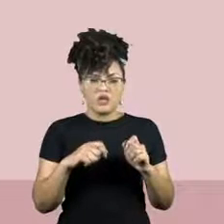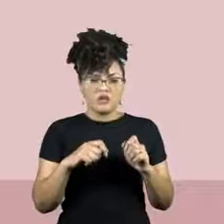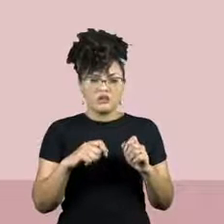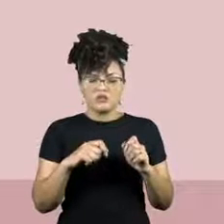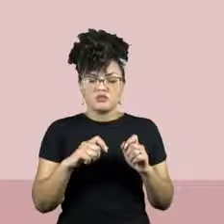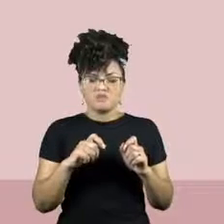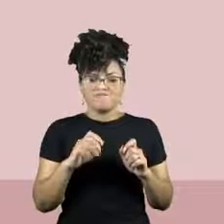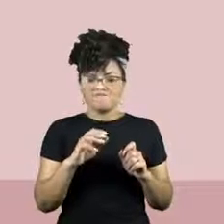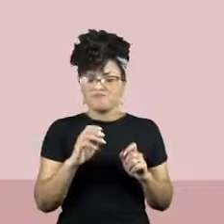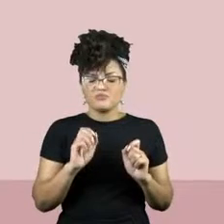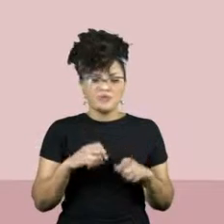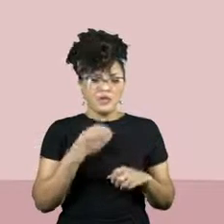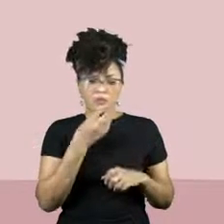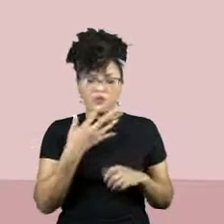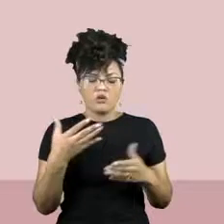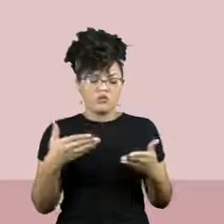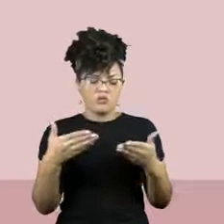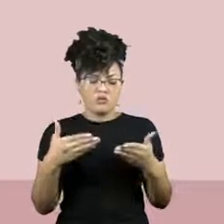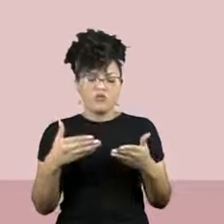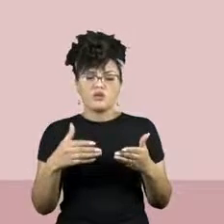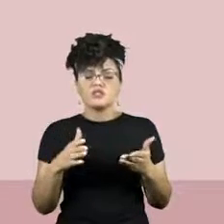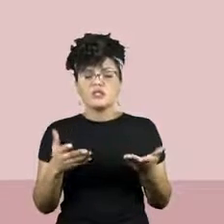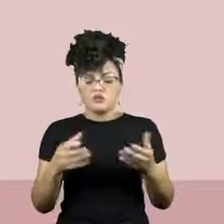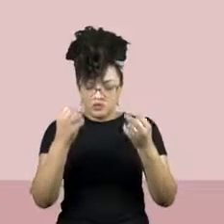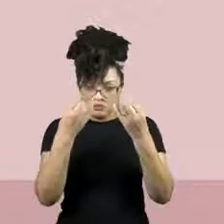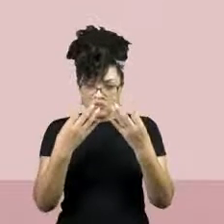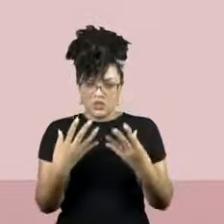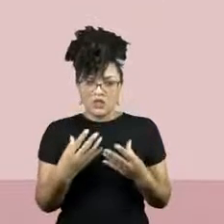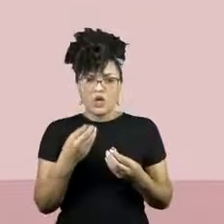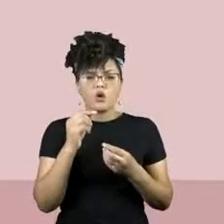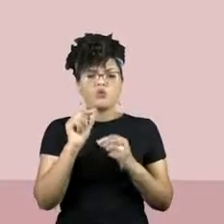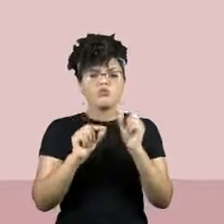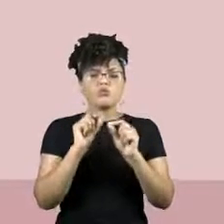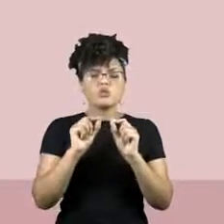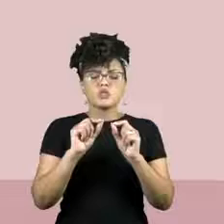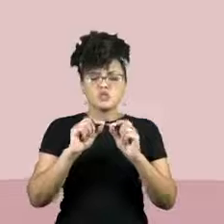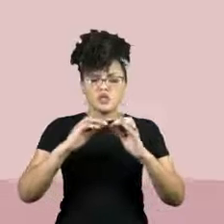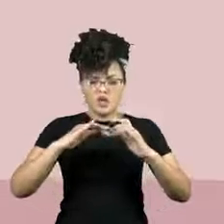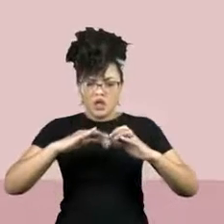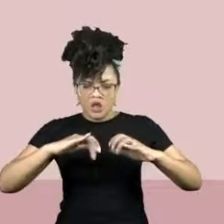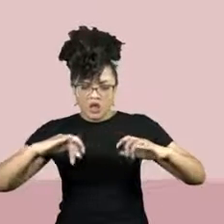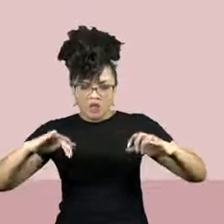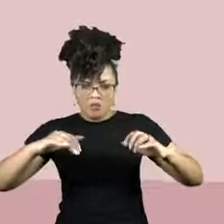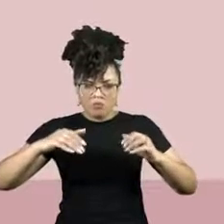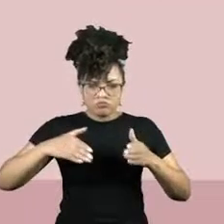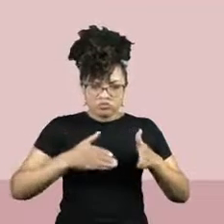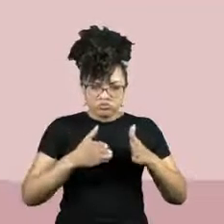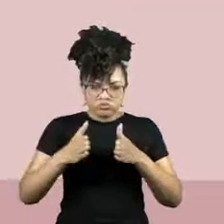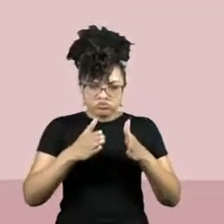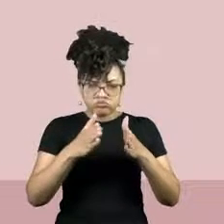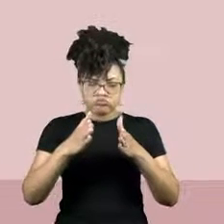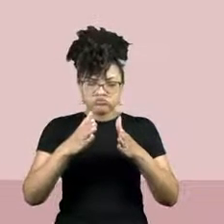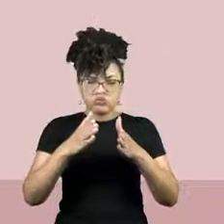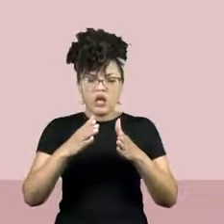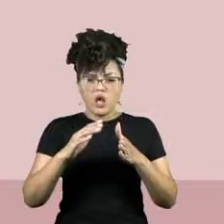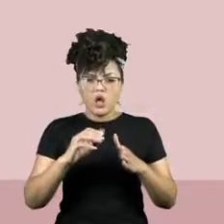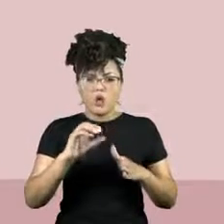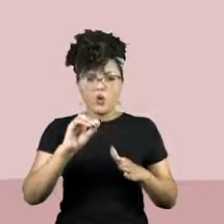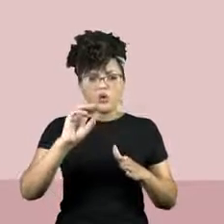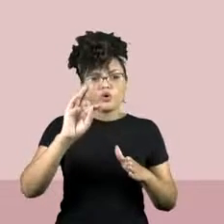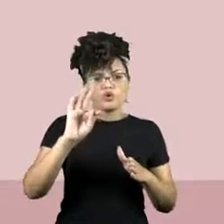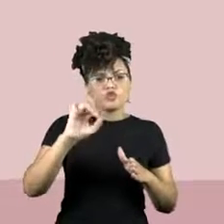slide, tá? Eu vou explicar para vocês o que é uma superfície de ruptura, uma busca de superfície de ruptura otimizada. A